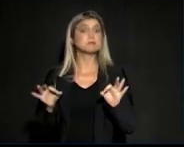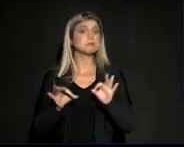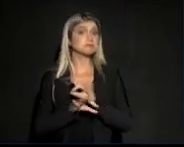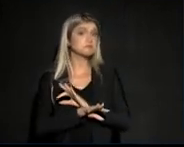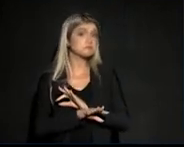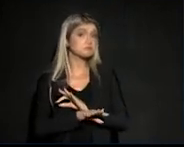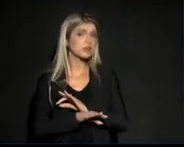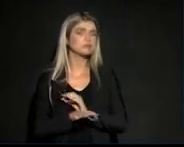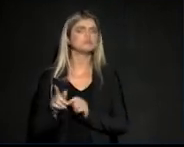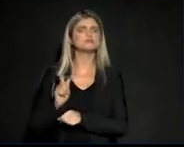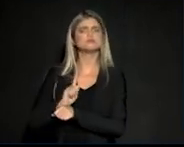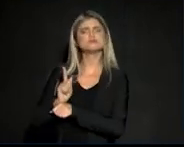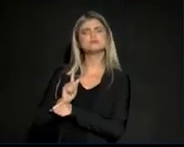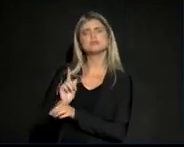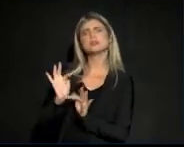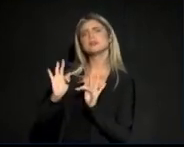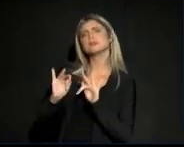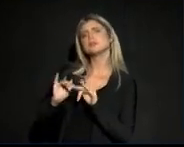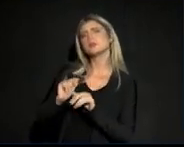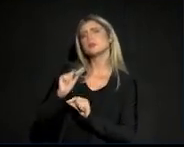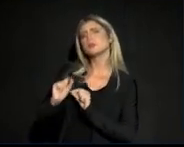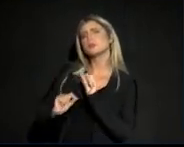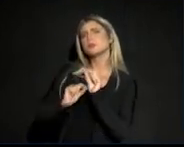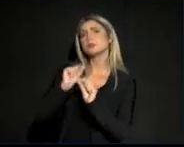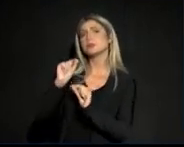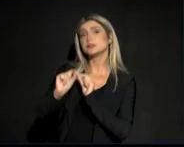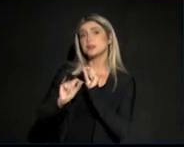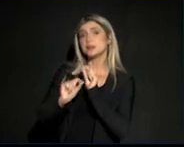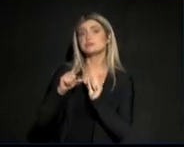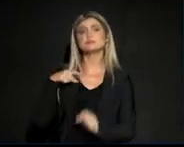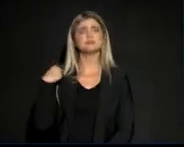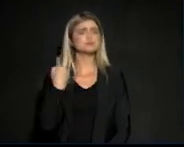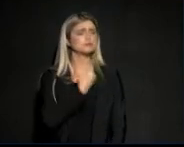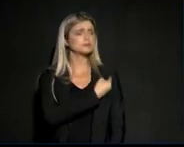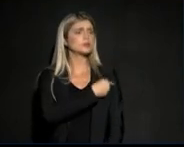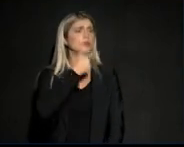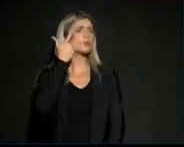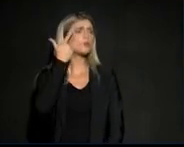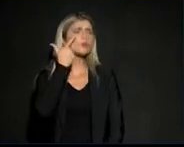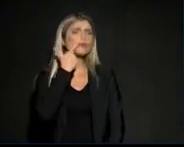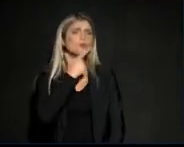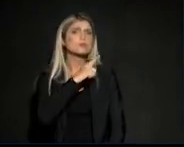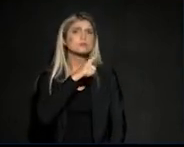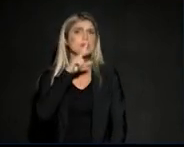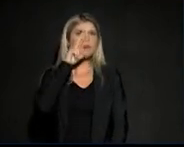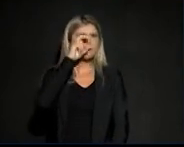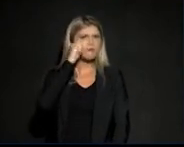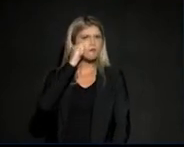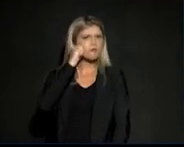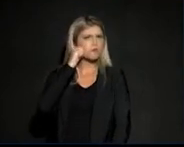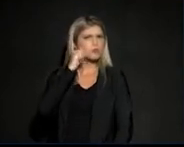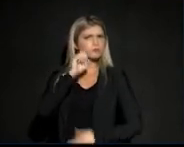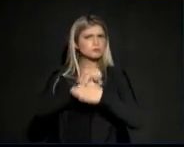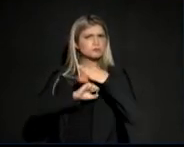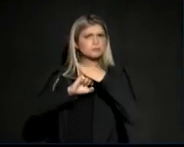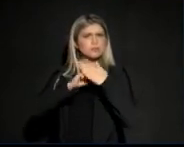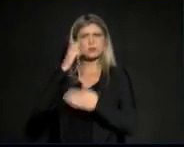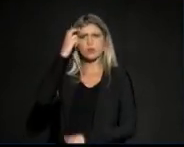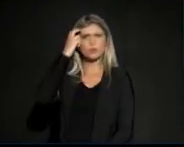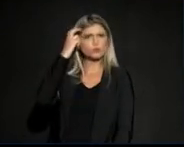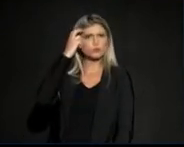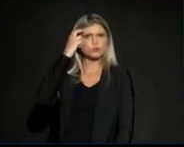para fechar de o final e se a gente conseguir é a força de uma empresa tá na cultura o que